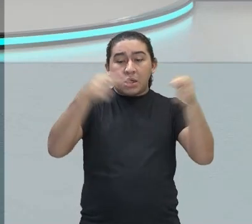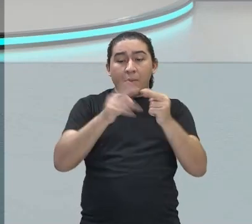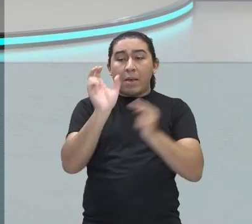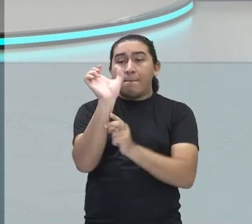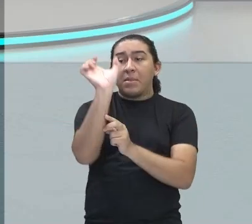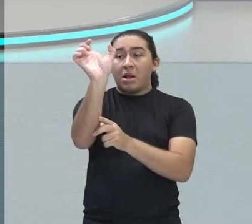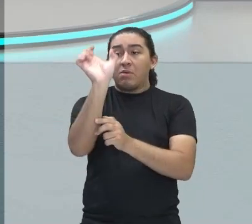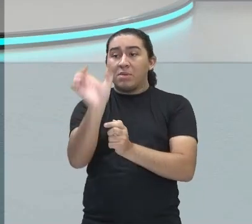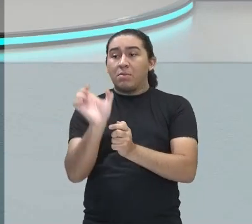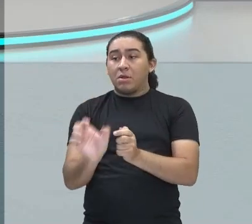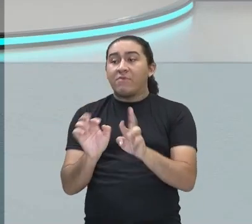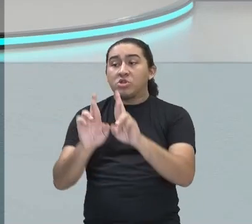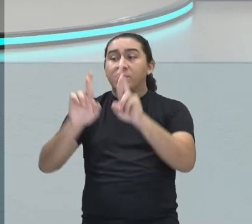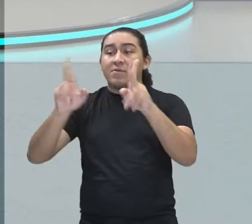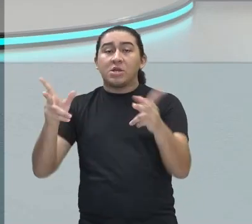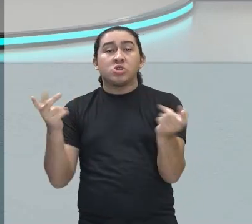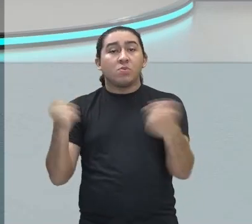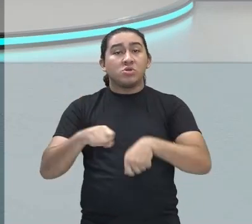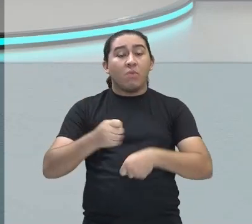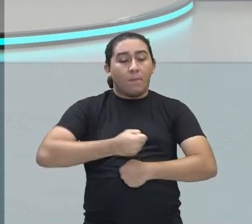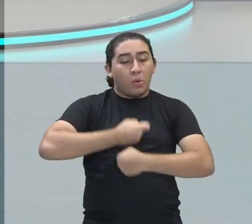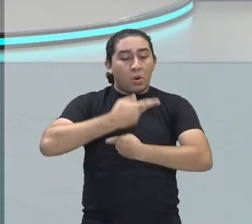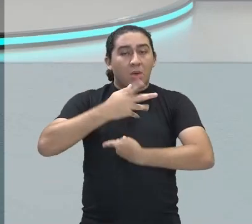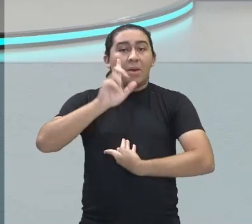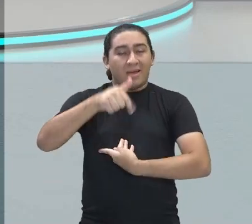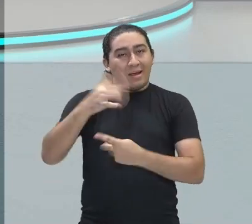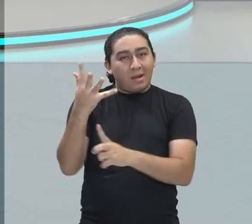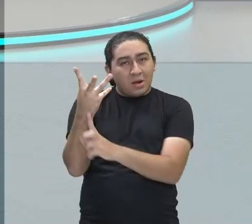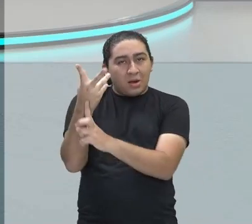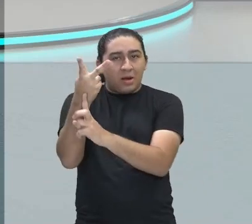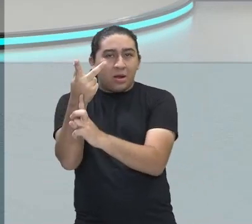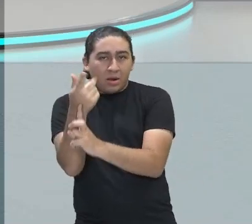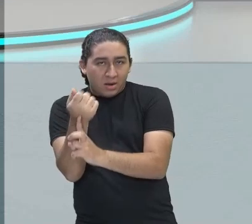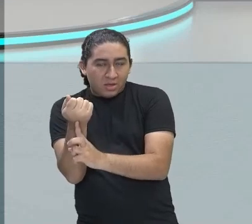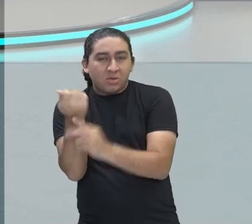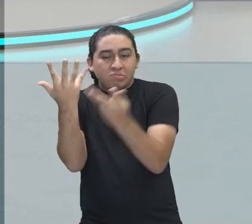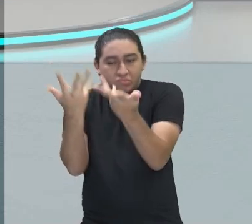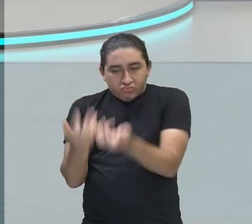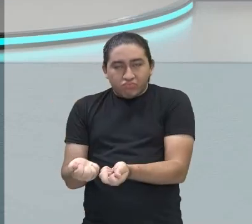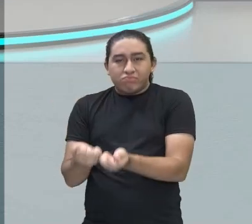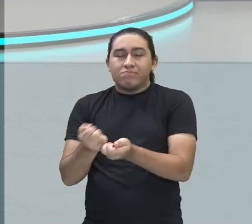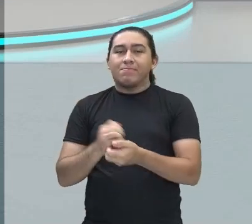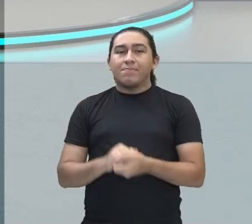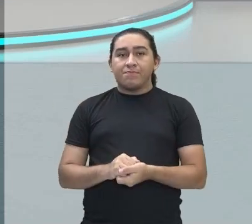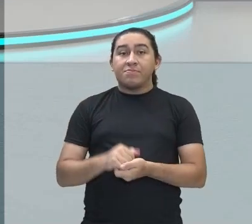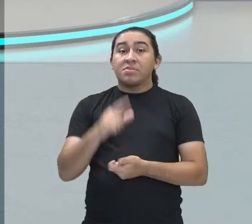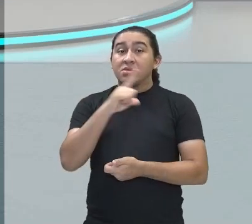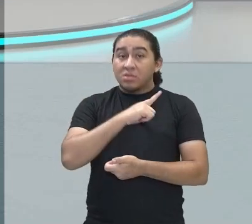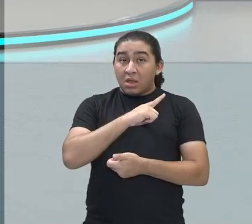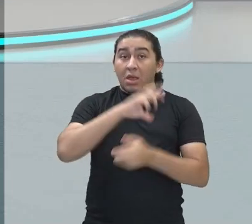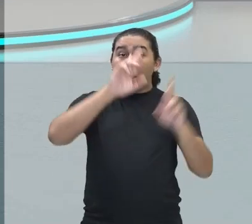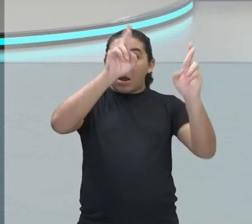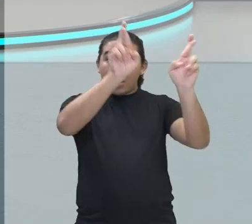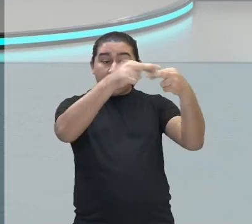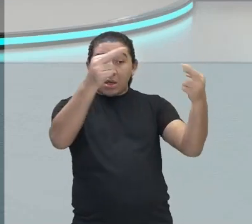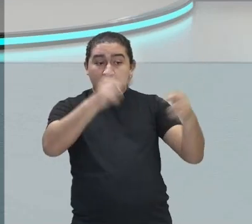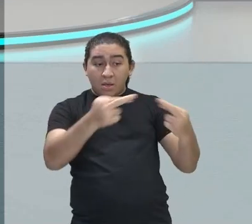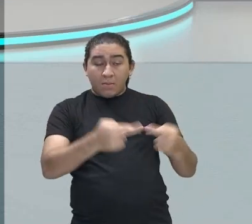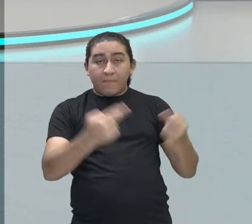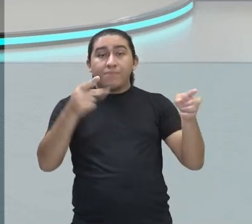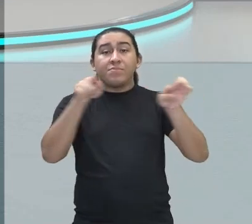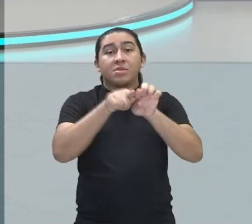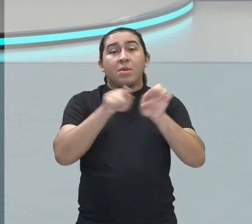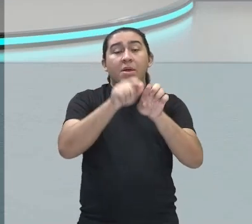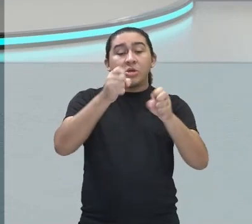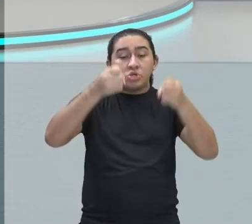para que o seu poema seja uma obra de arte, né? Então, Tem rimas e ressaltar